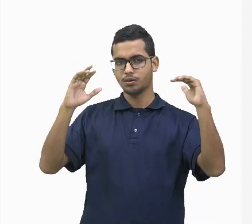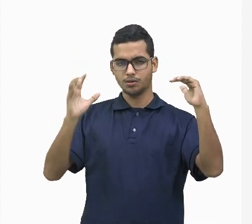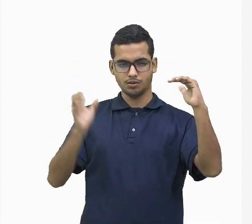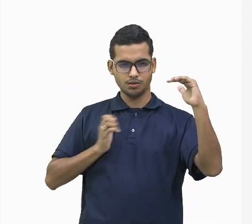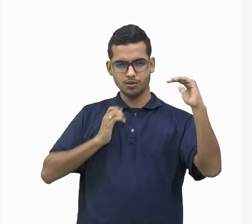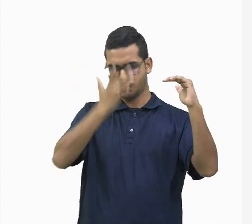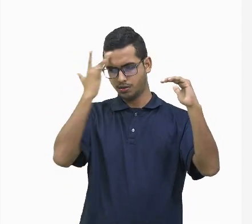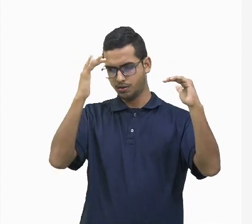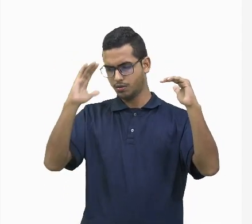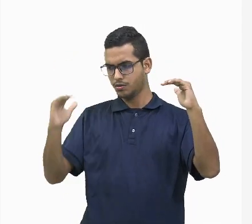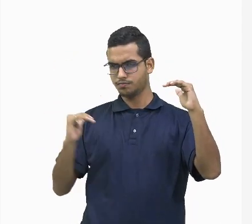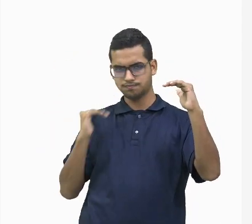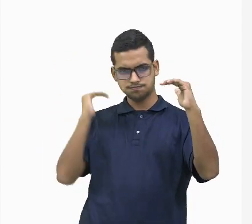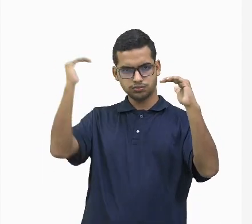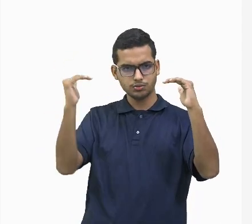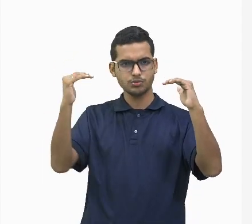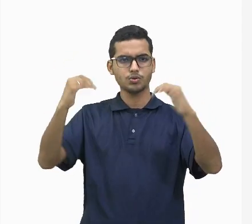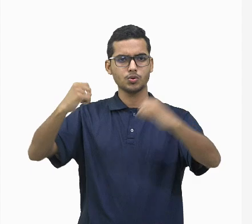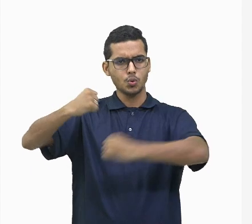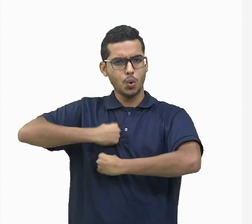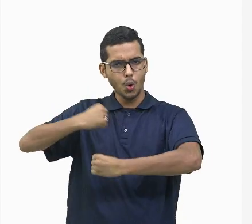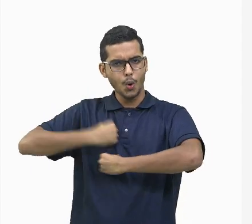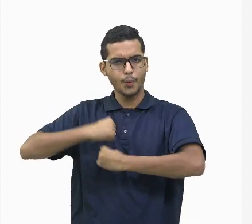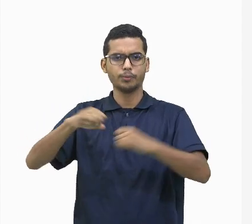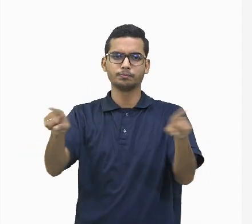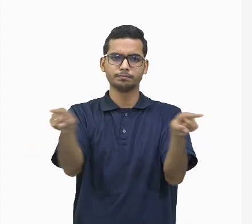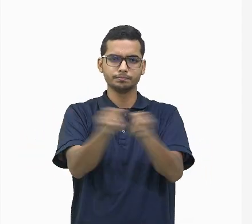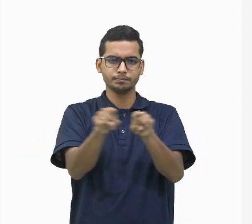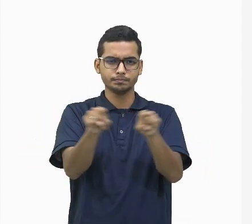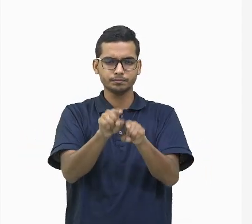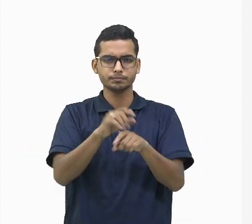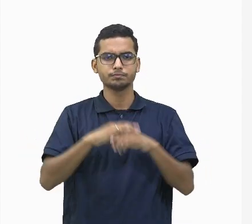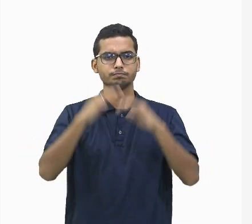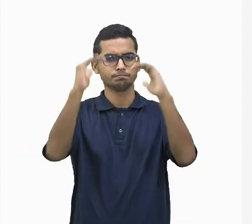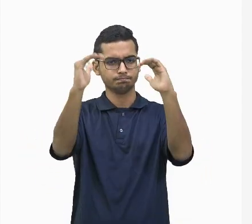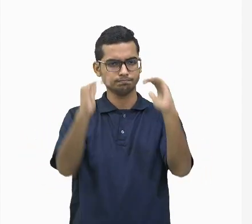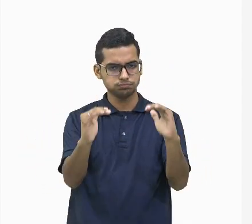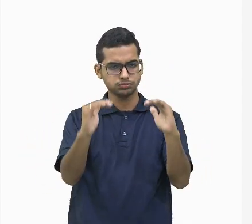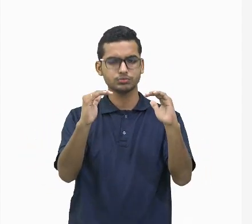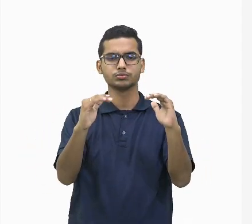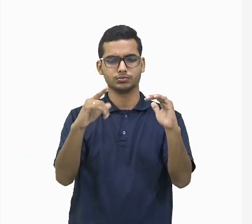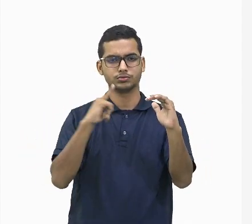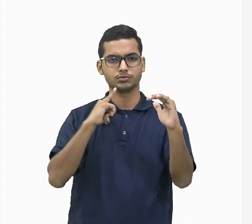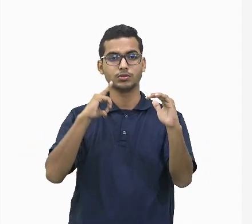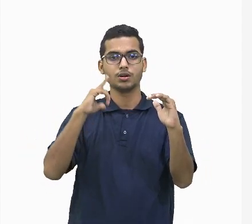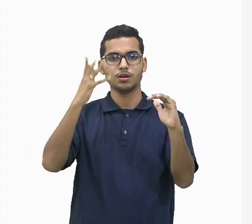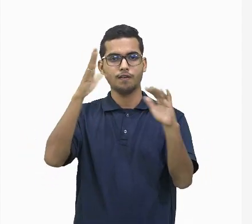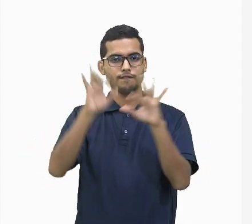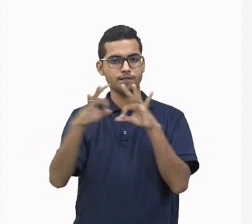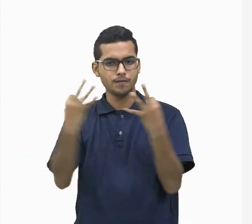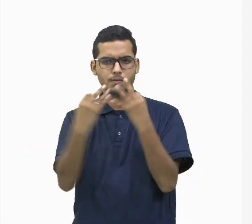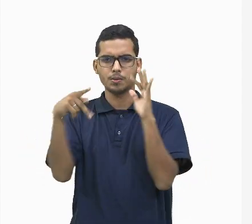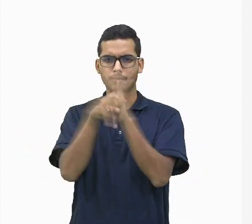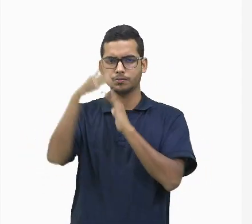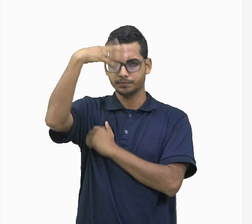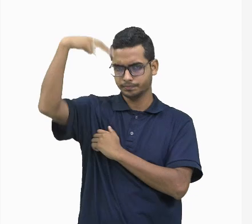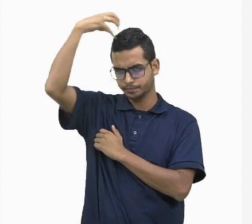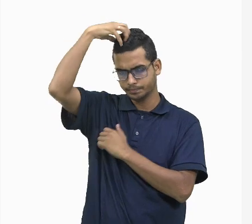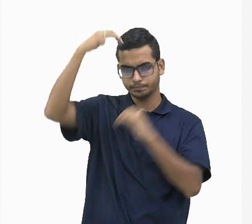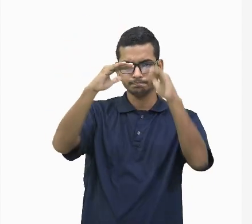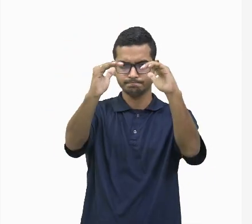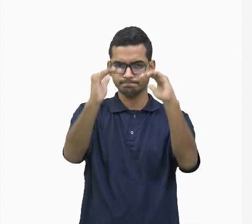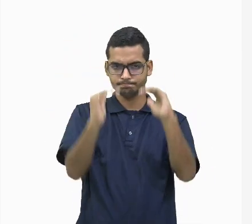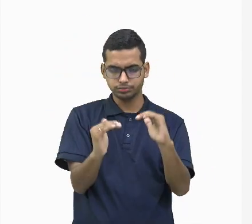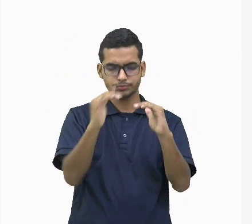nobreza, e acima dessa nobreza nós temos a realeza, né? O rei e a sua família, chamada família real. Abaixo